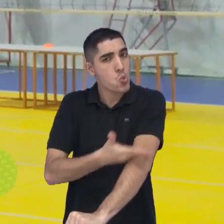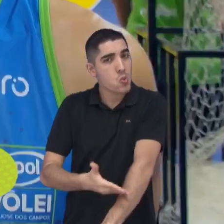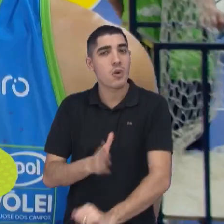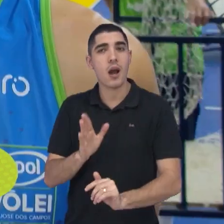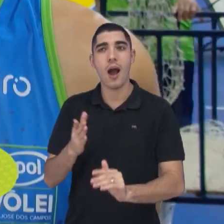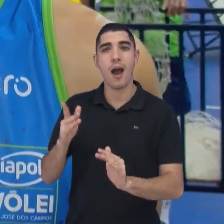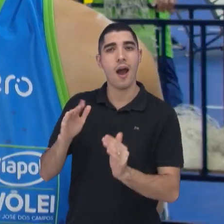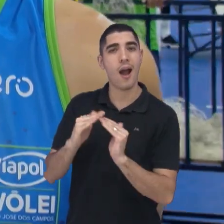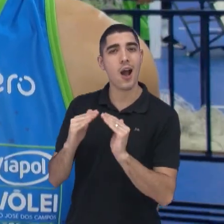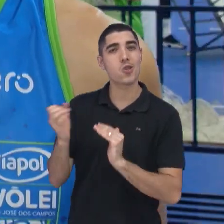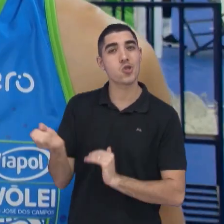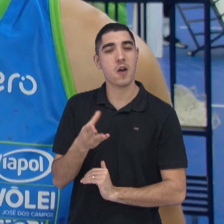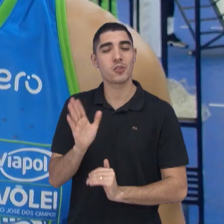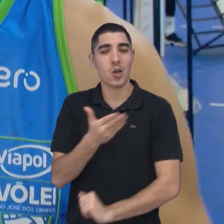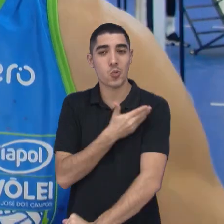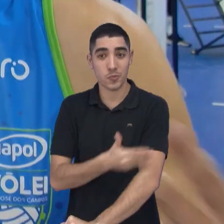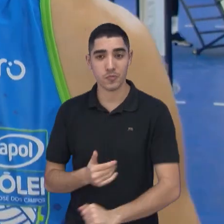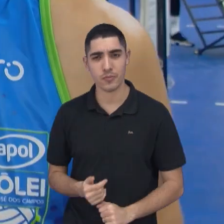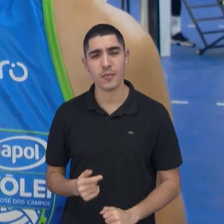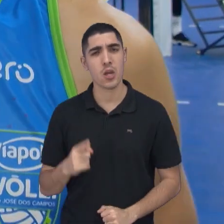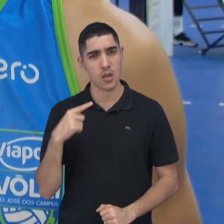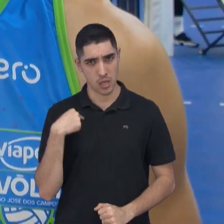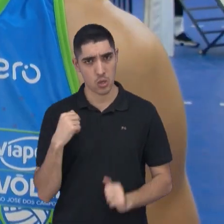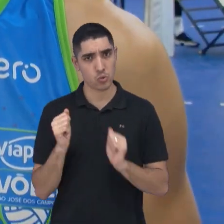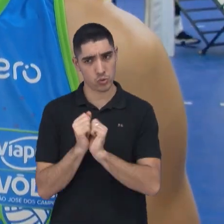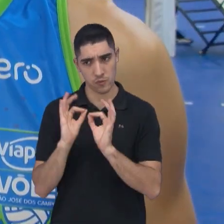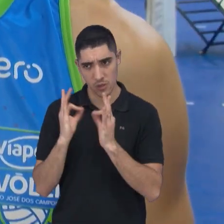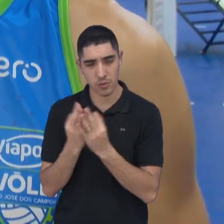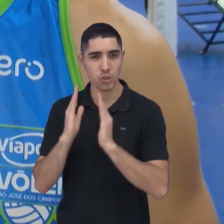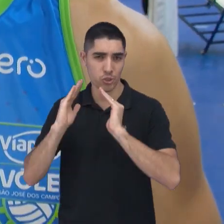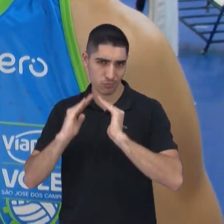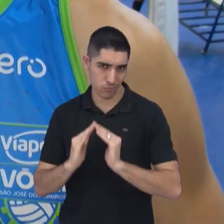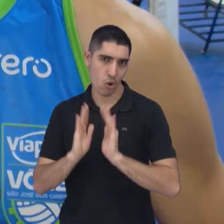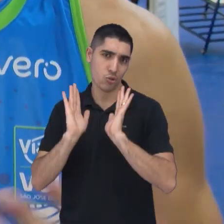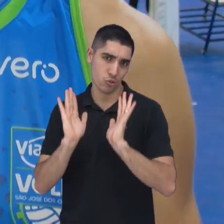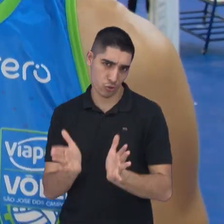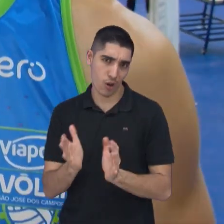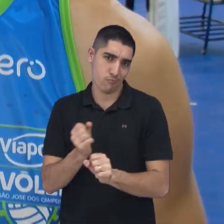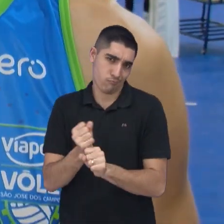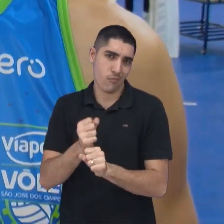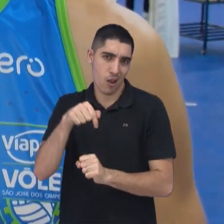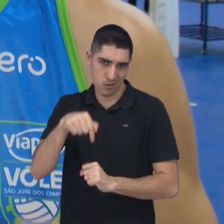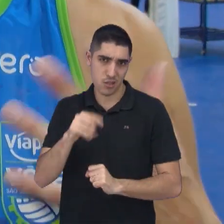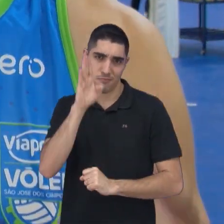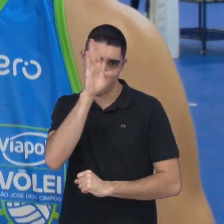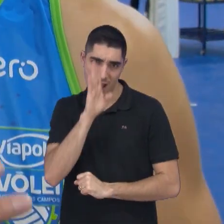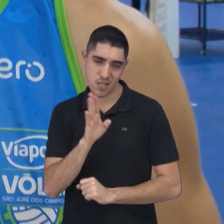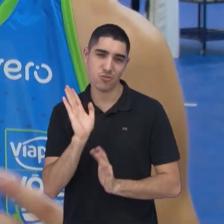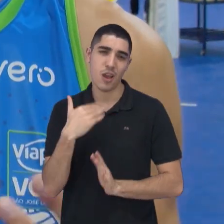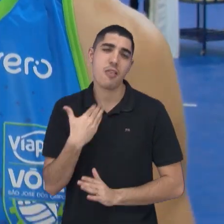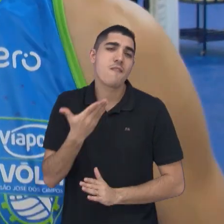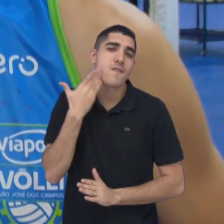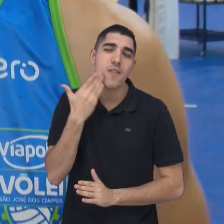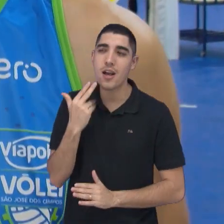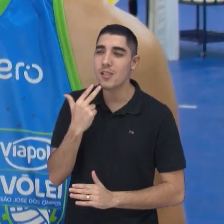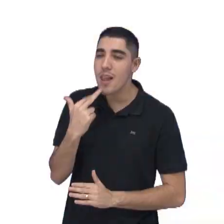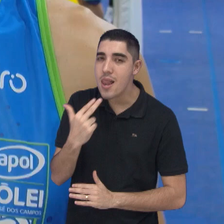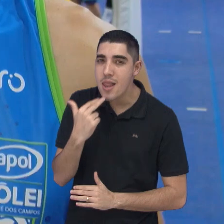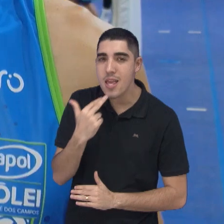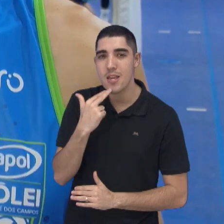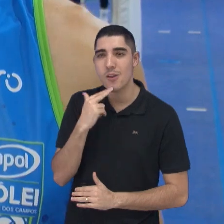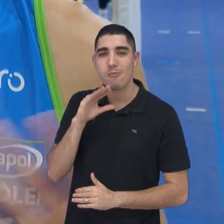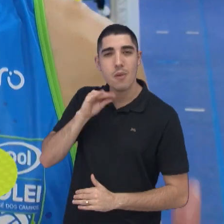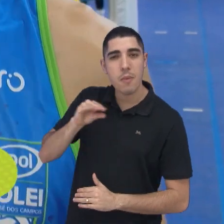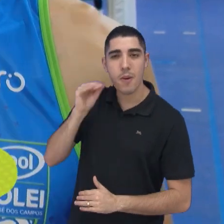casa. Eu com minha família já moramos um tempo no Brasil também, então isso facilita um pouco já o idioma, falando um pouco melhor,